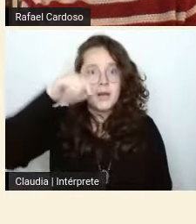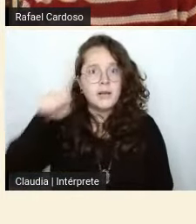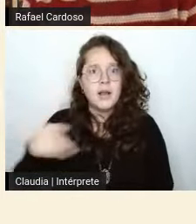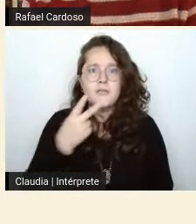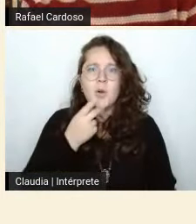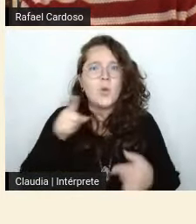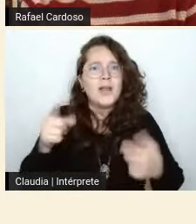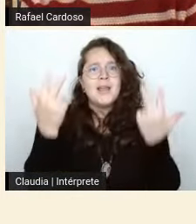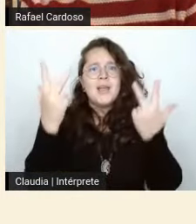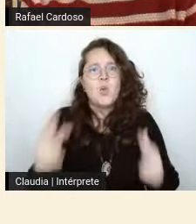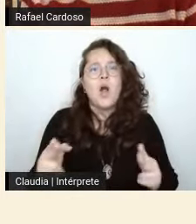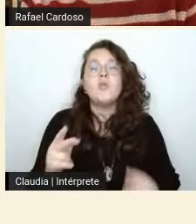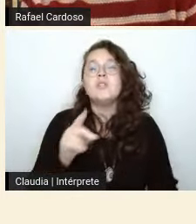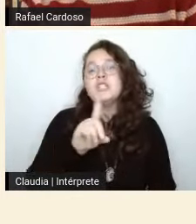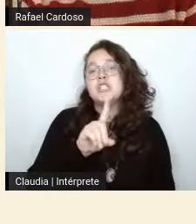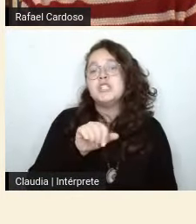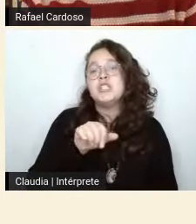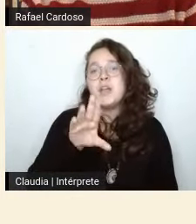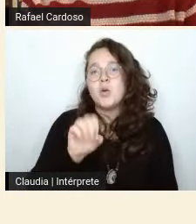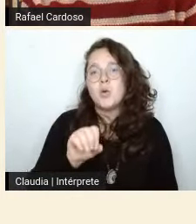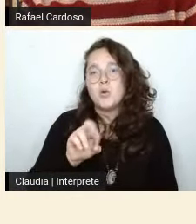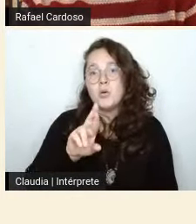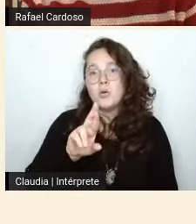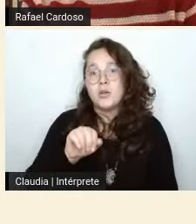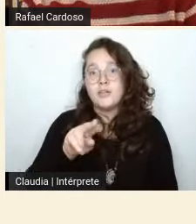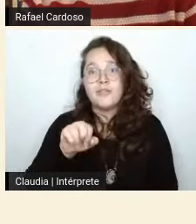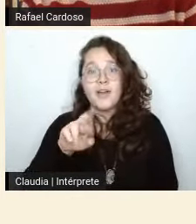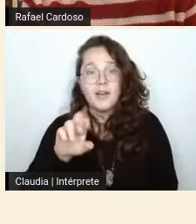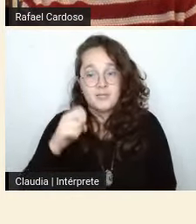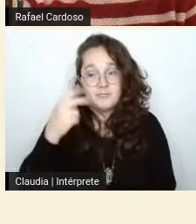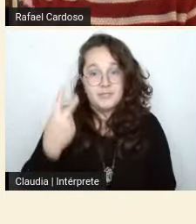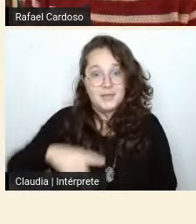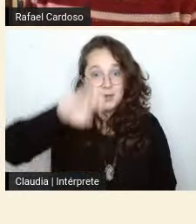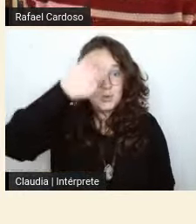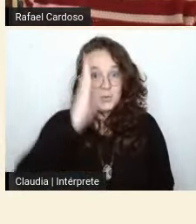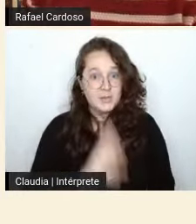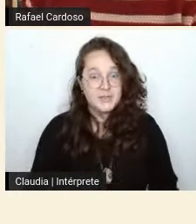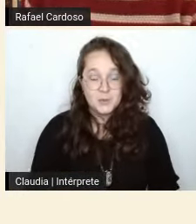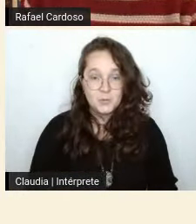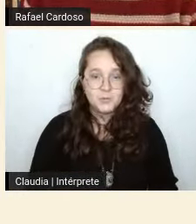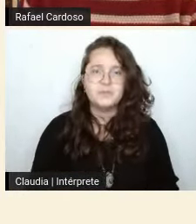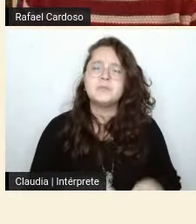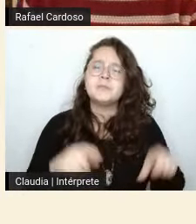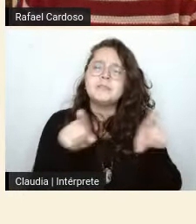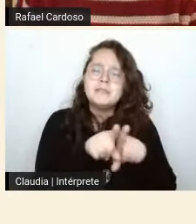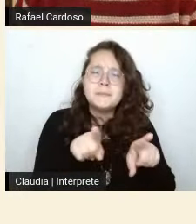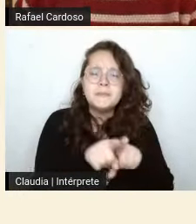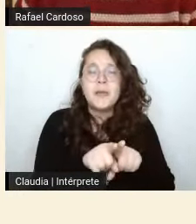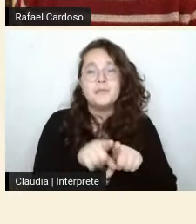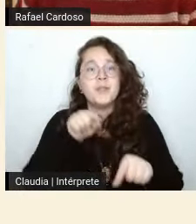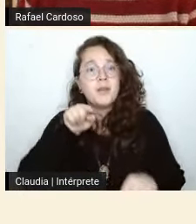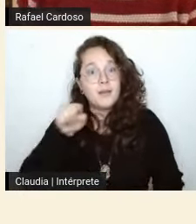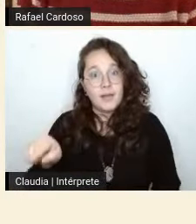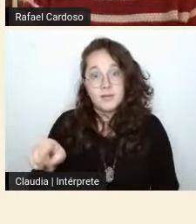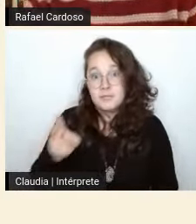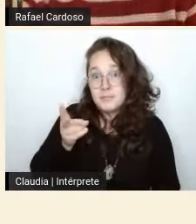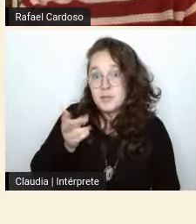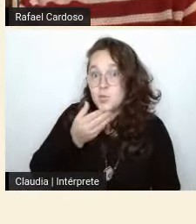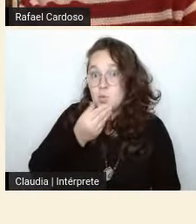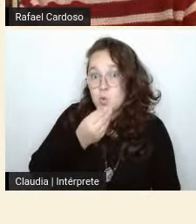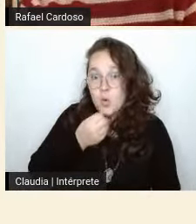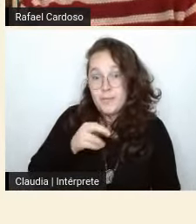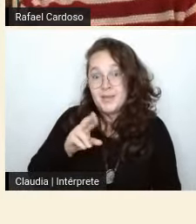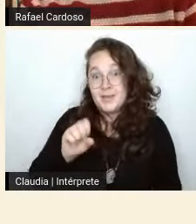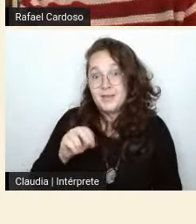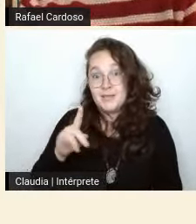Recém-formado em Harvard, onde desenvolveu pesquisa sobre a arquitetura portuguesa do século XVII, Smith veio parar no Brasil no ano fatídico